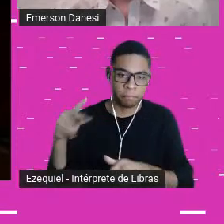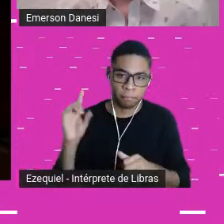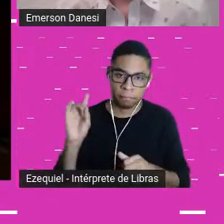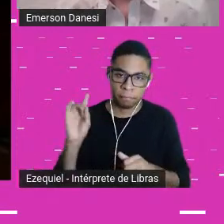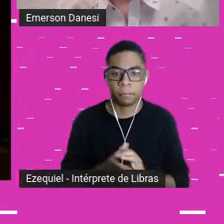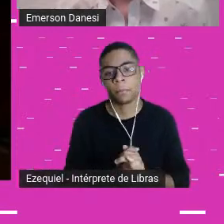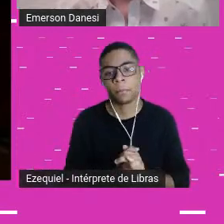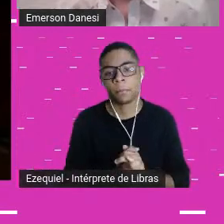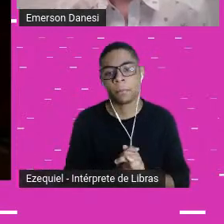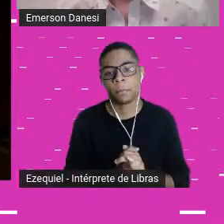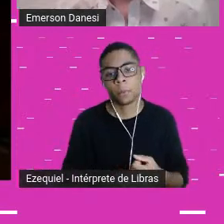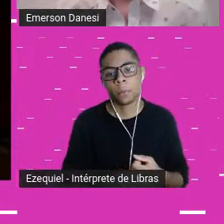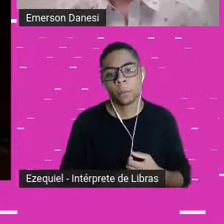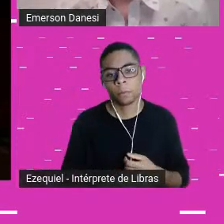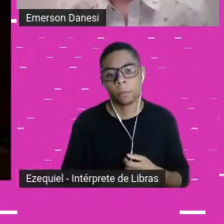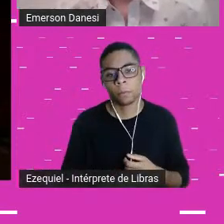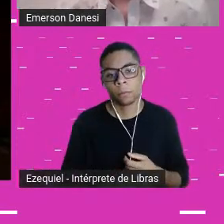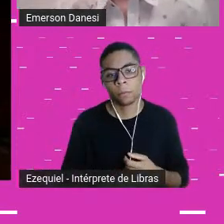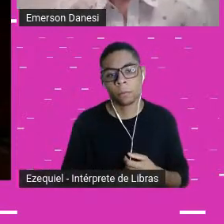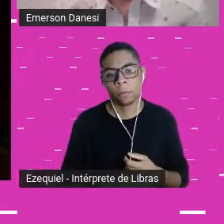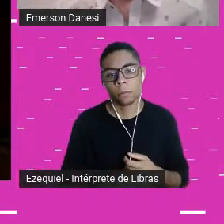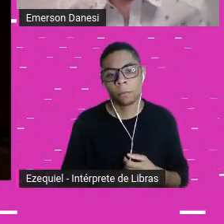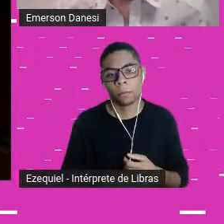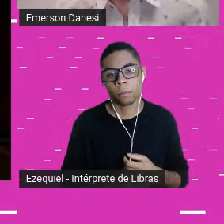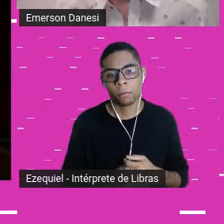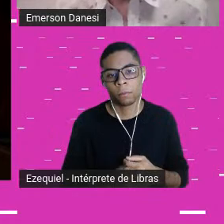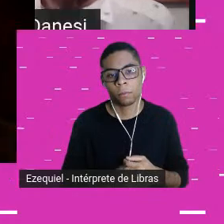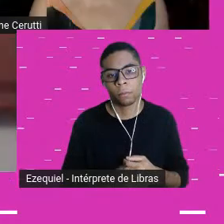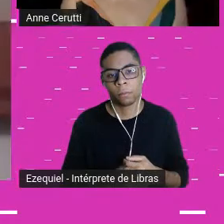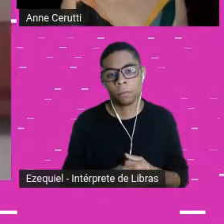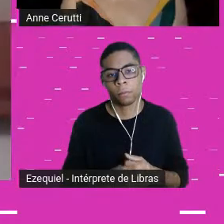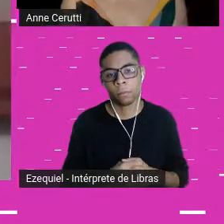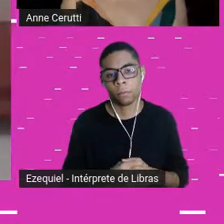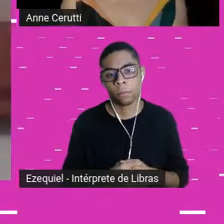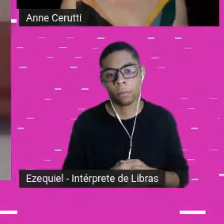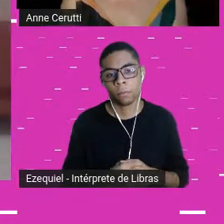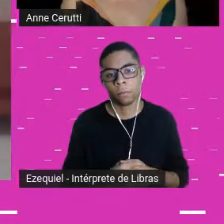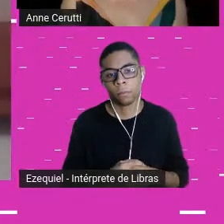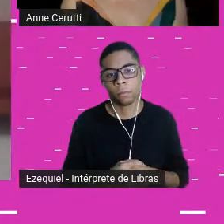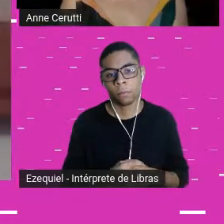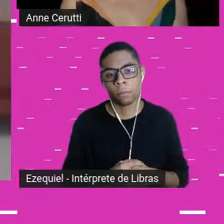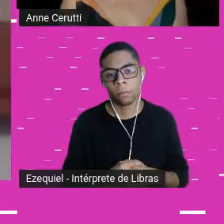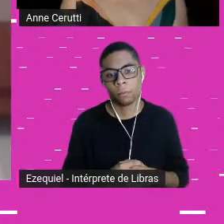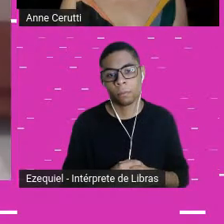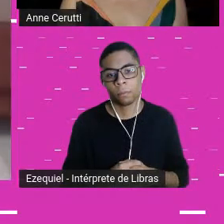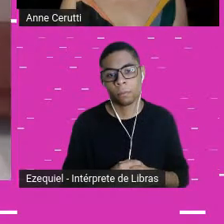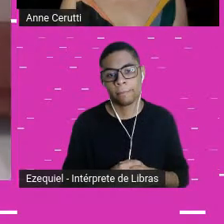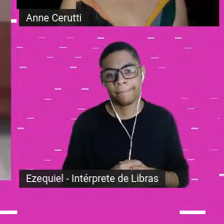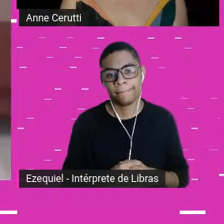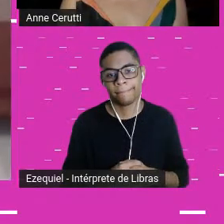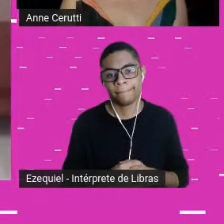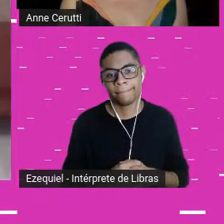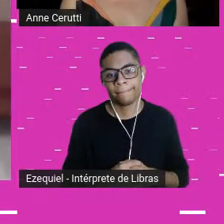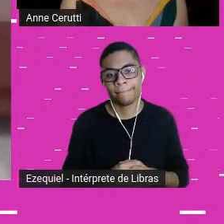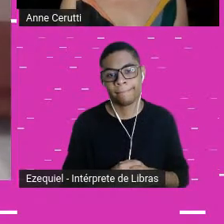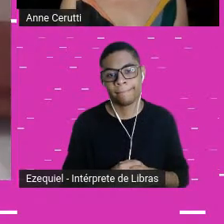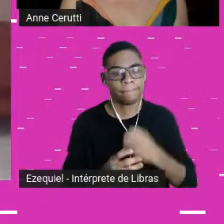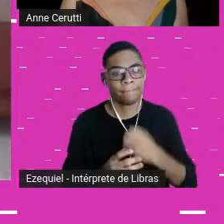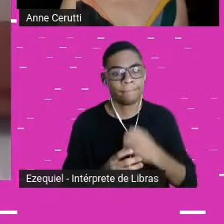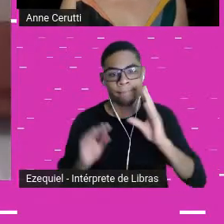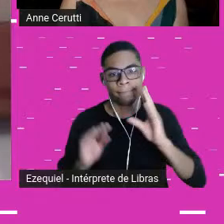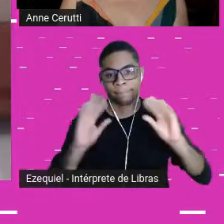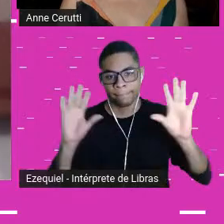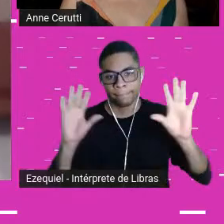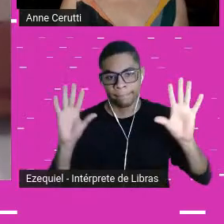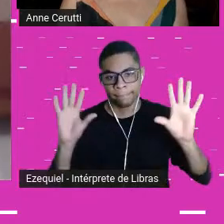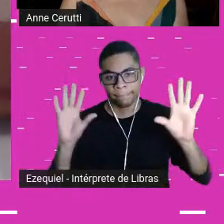se refazer de alguma maneira. Isso estava muito claro no vestido, assim, né? E de